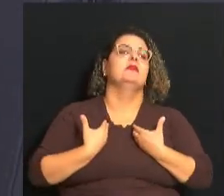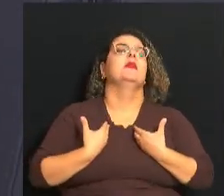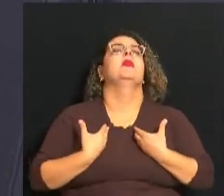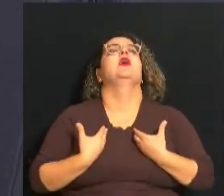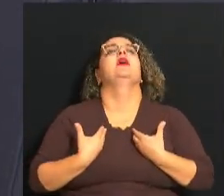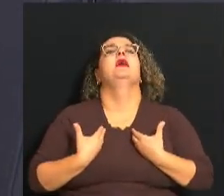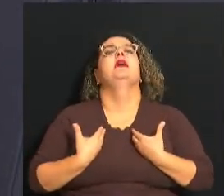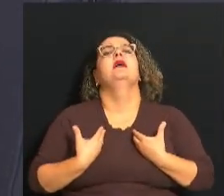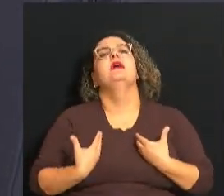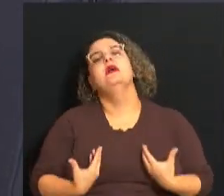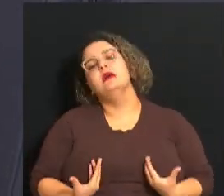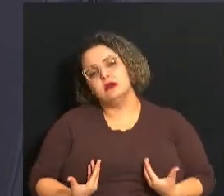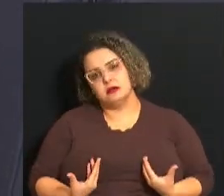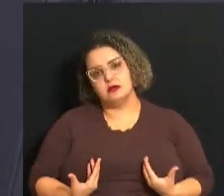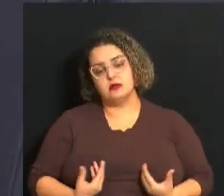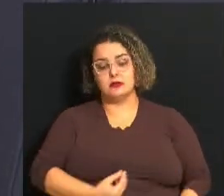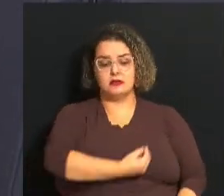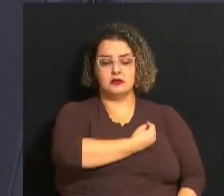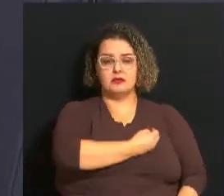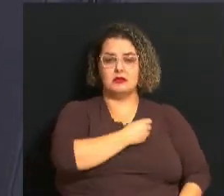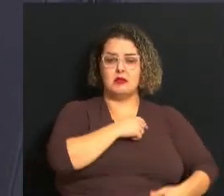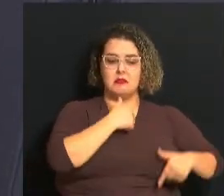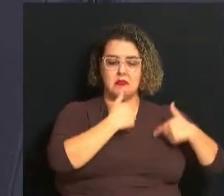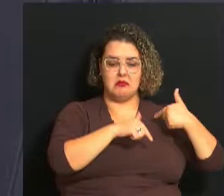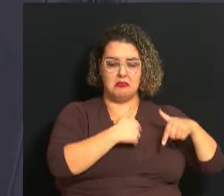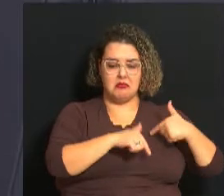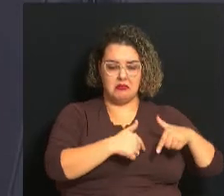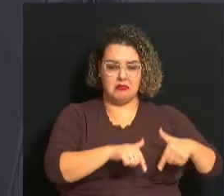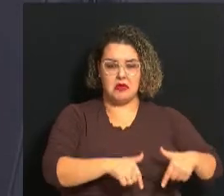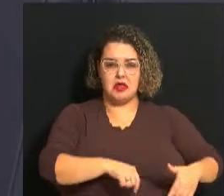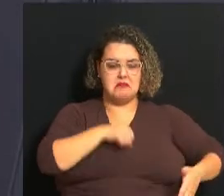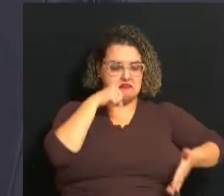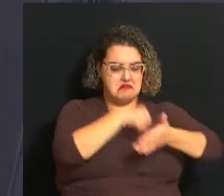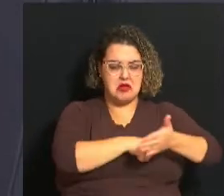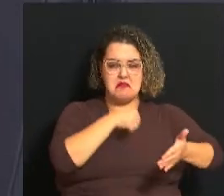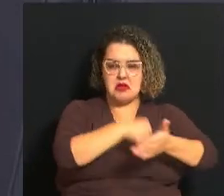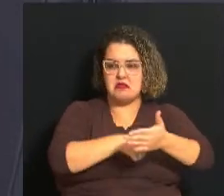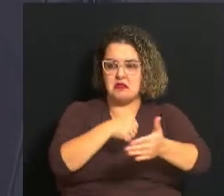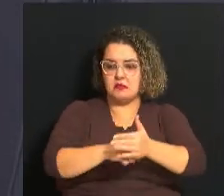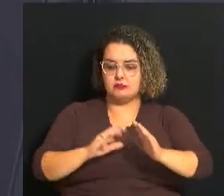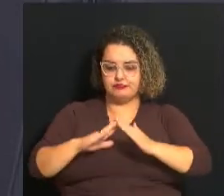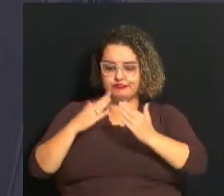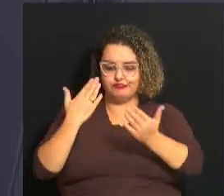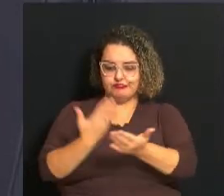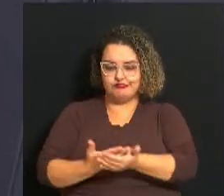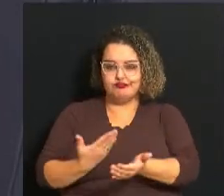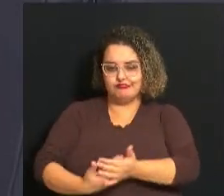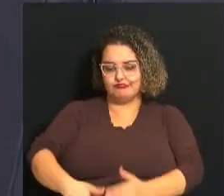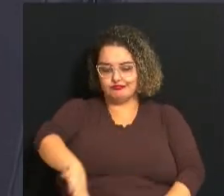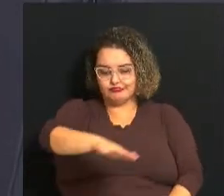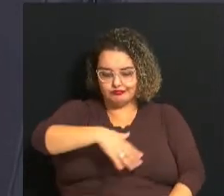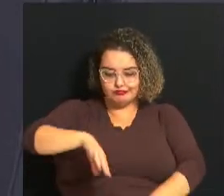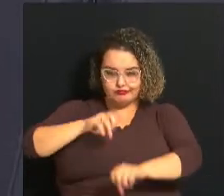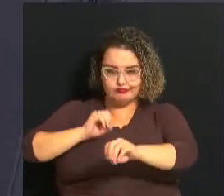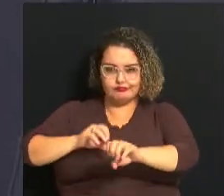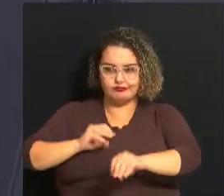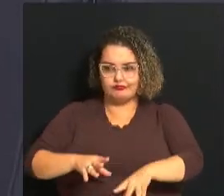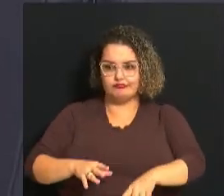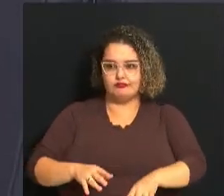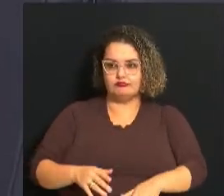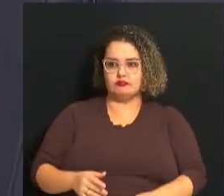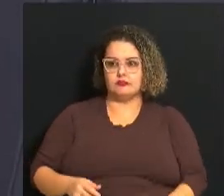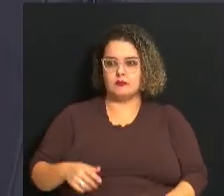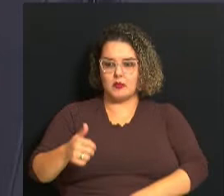passar a vida brigando é um Faro e a escola pública é uma fábrica de adoecimento todo dia é notícia de profissional